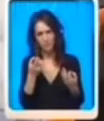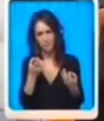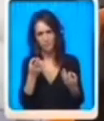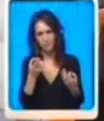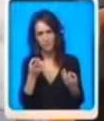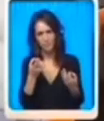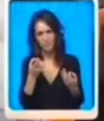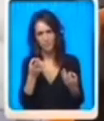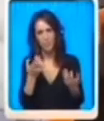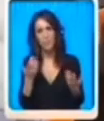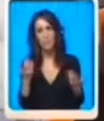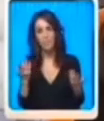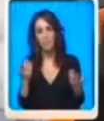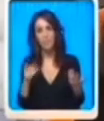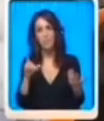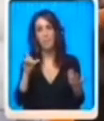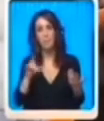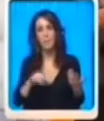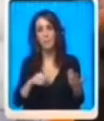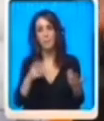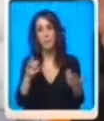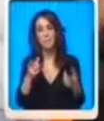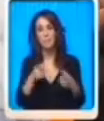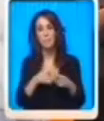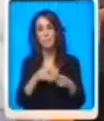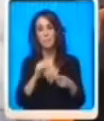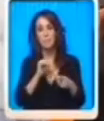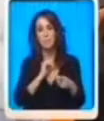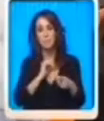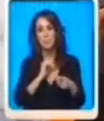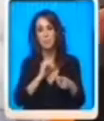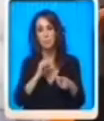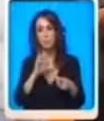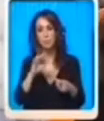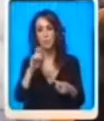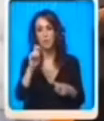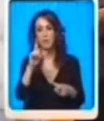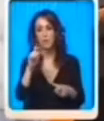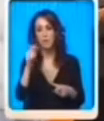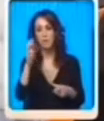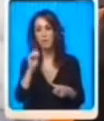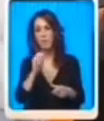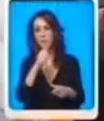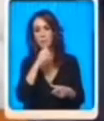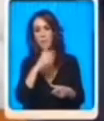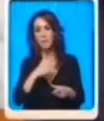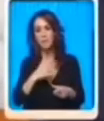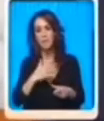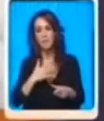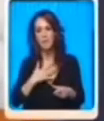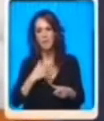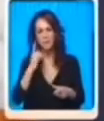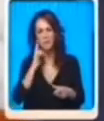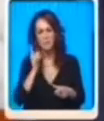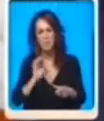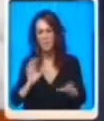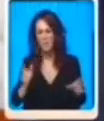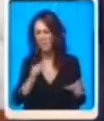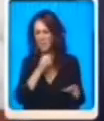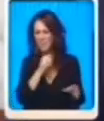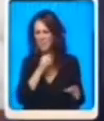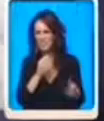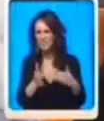que também tive um primo que era o Félix do Benfica. Não, isso não sabia. Isso eu não queria saber nada, porque eu